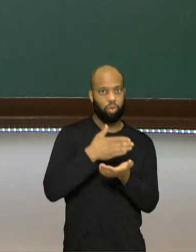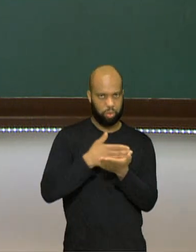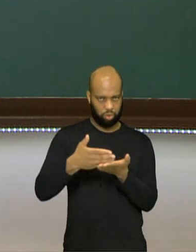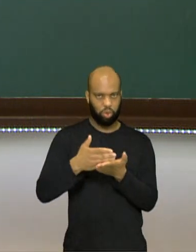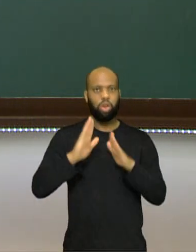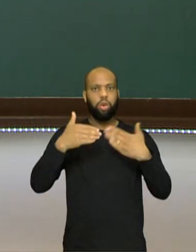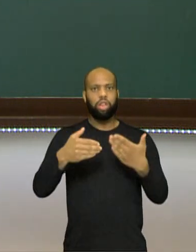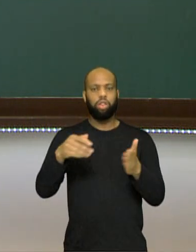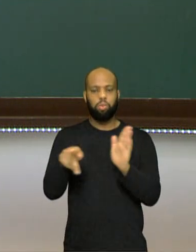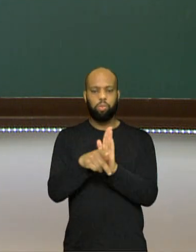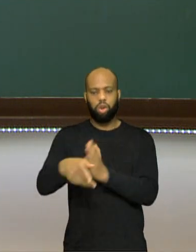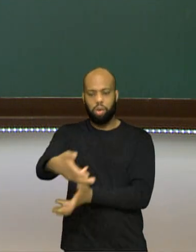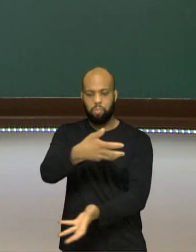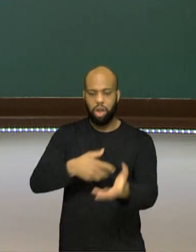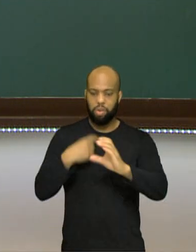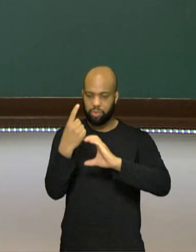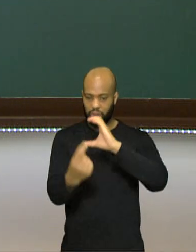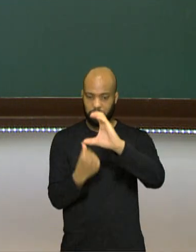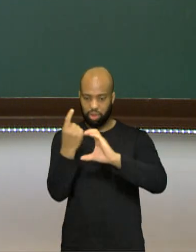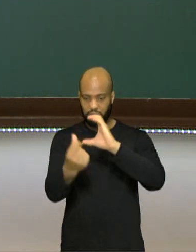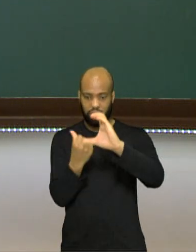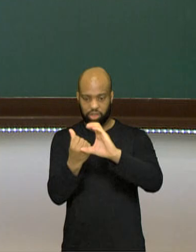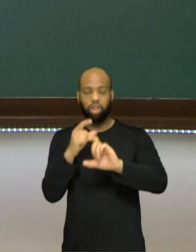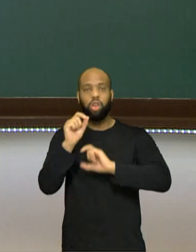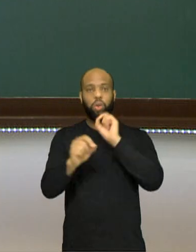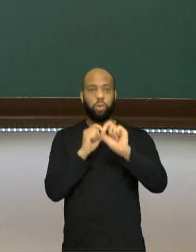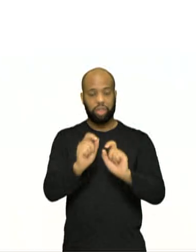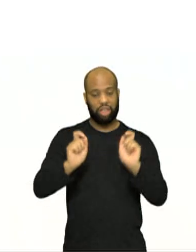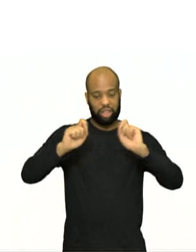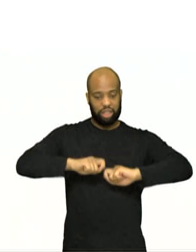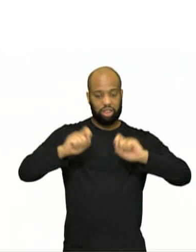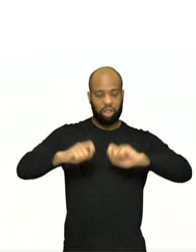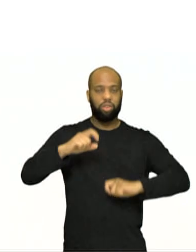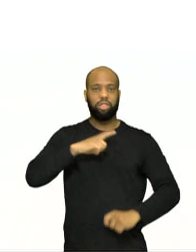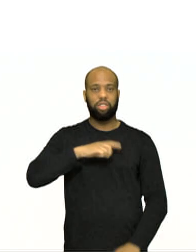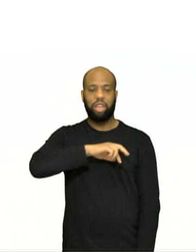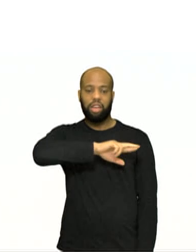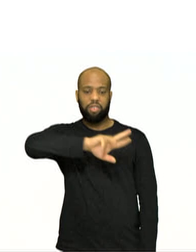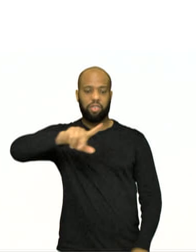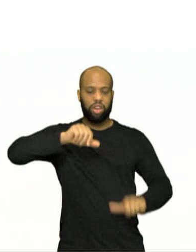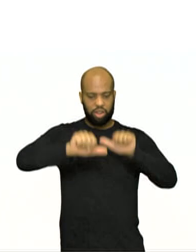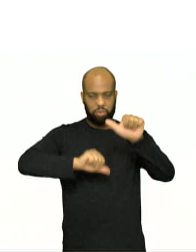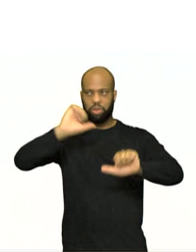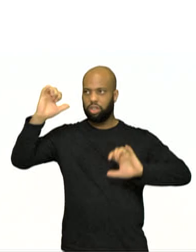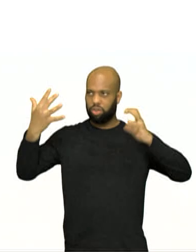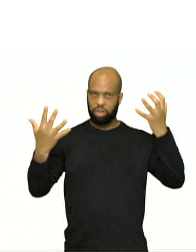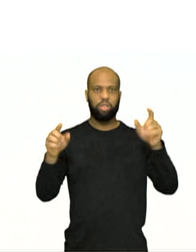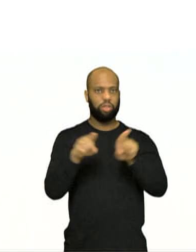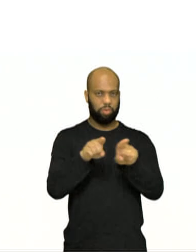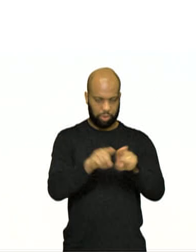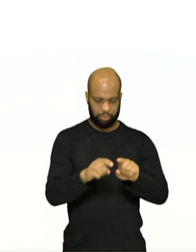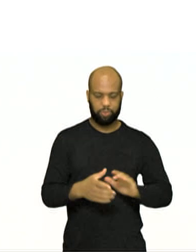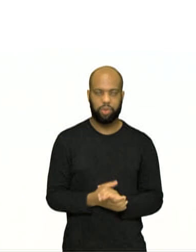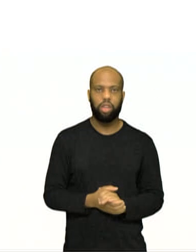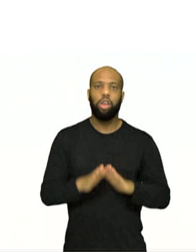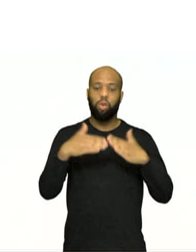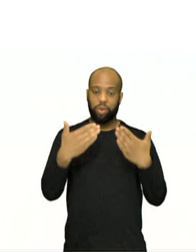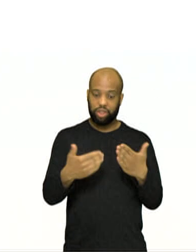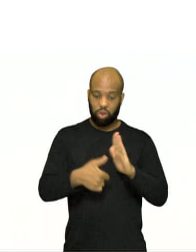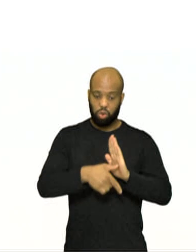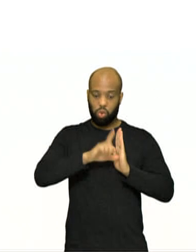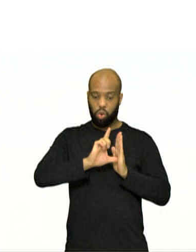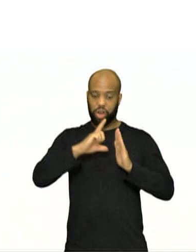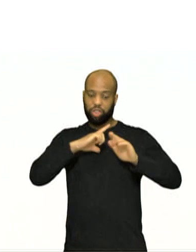Para a economia de mercado capitalista, no caso, o que proporcionou uma série de mudanças. Bem, antes